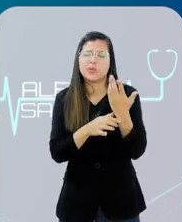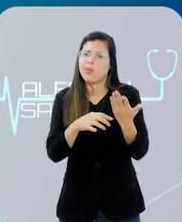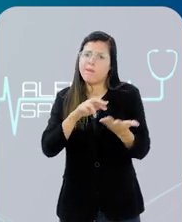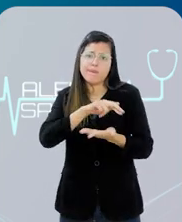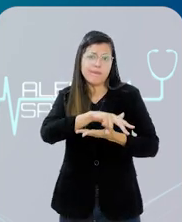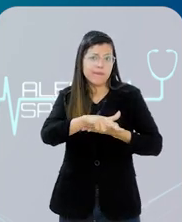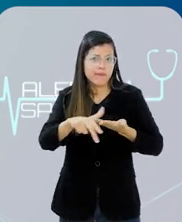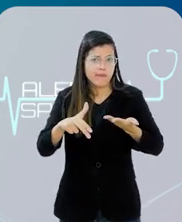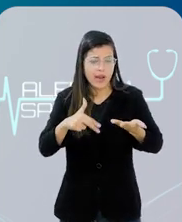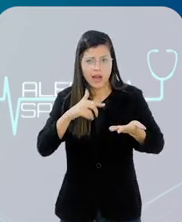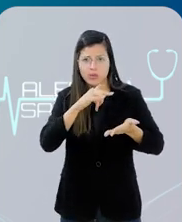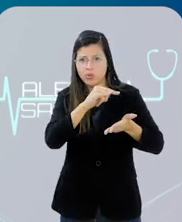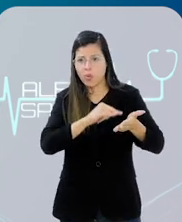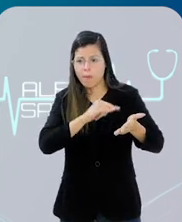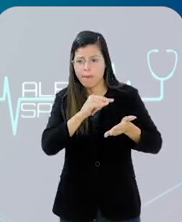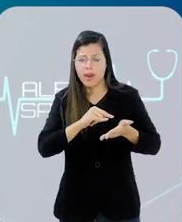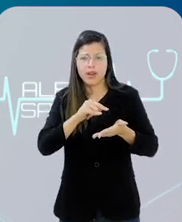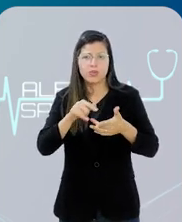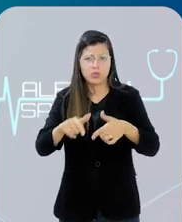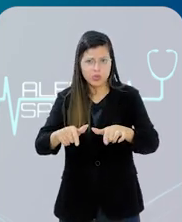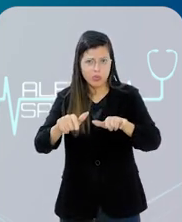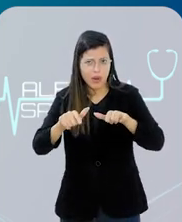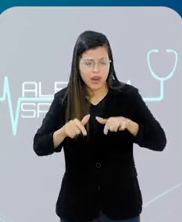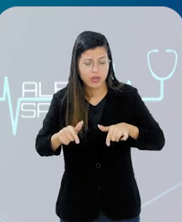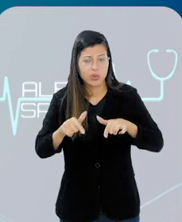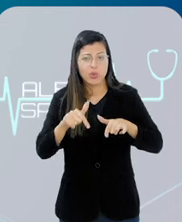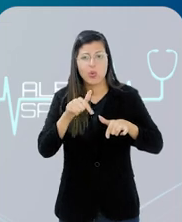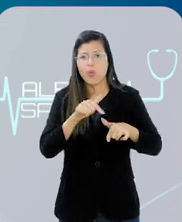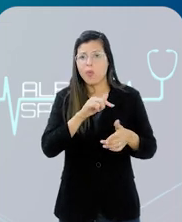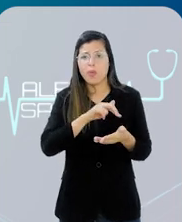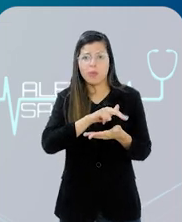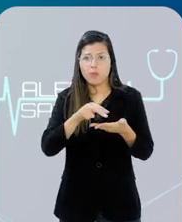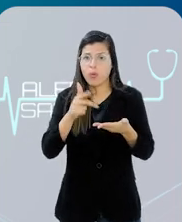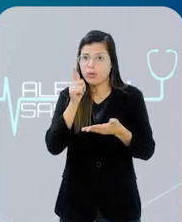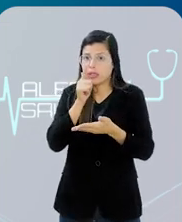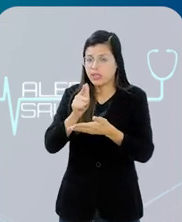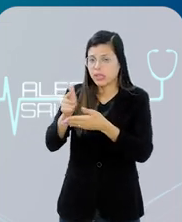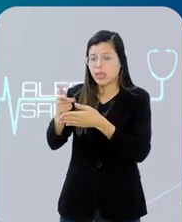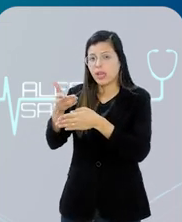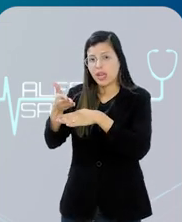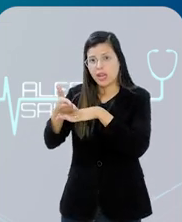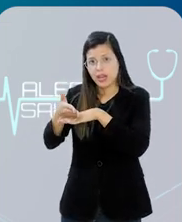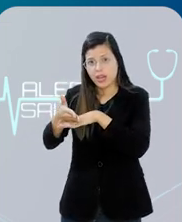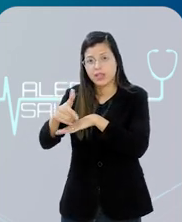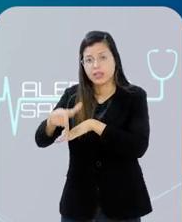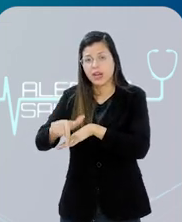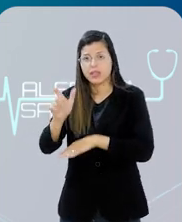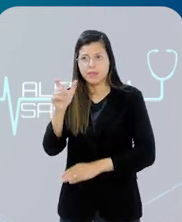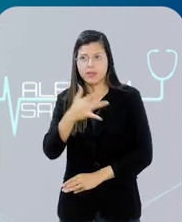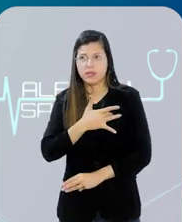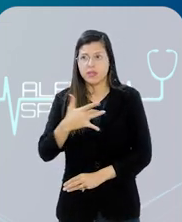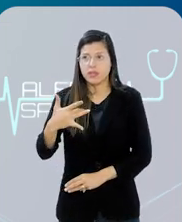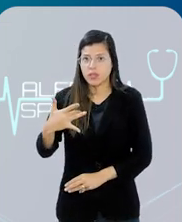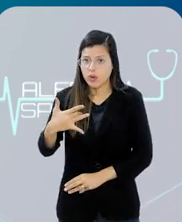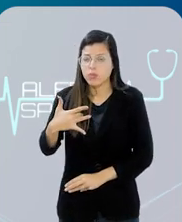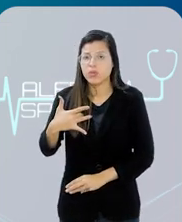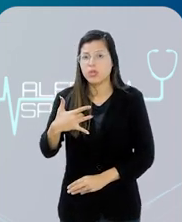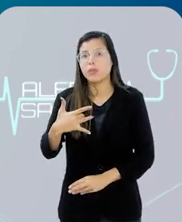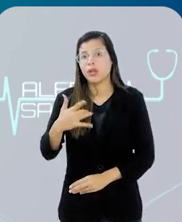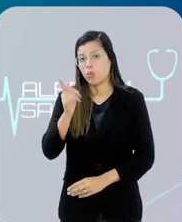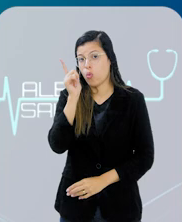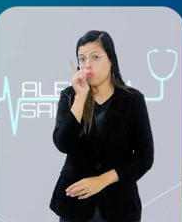ter vários laudos, vários relatórios médicos para poder dar entrada no convênio, para que a saúde suplementar, o convênio